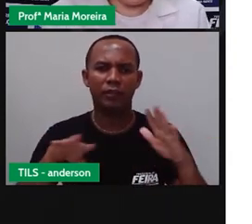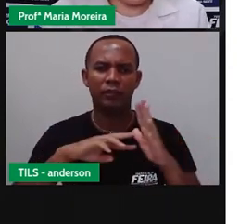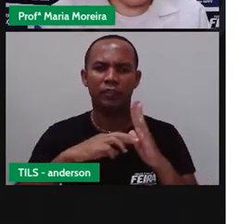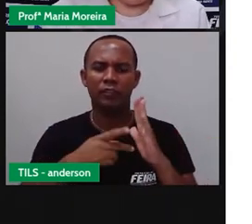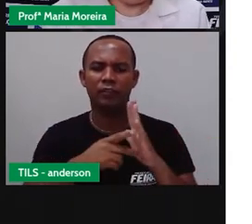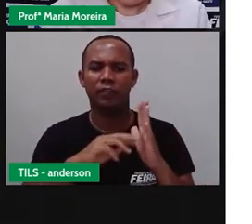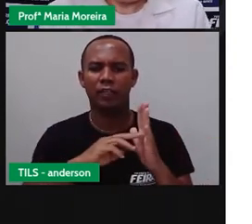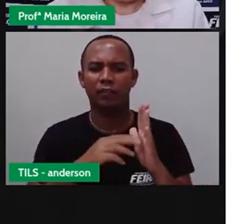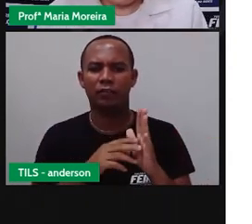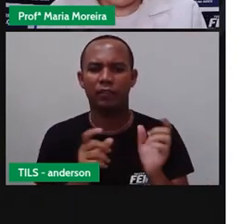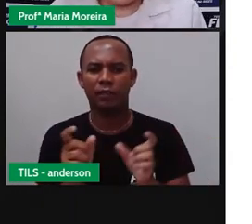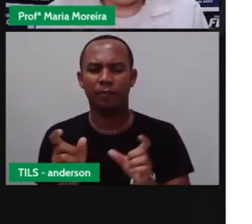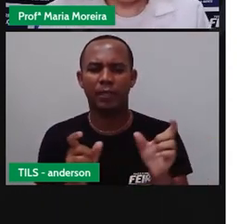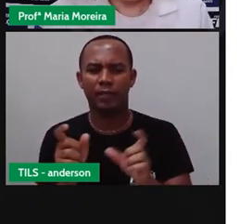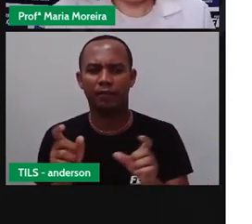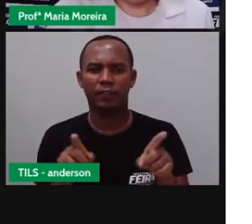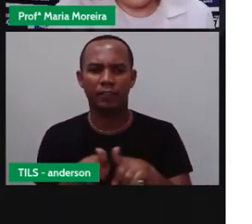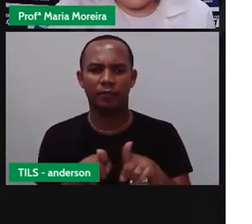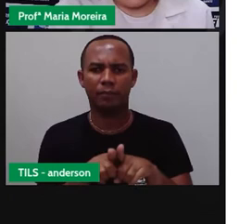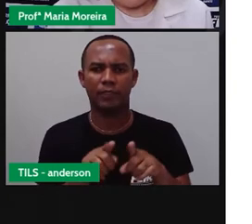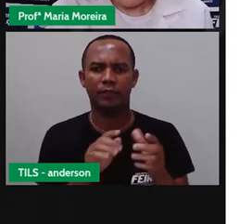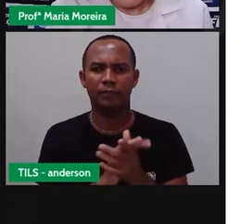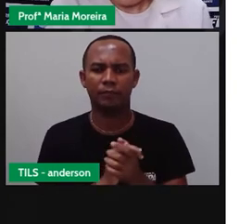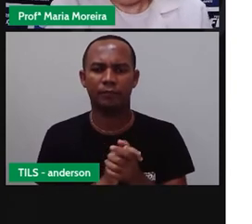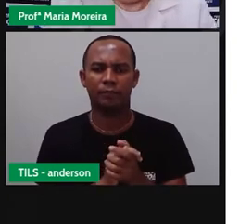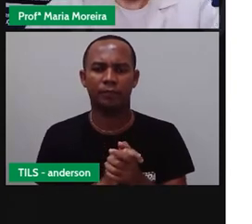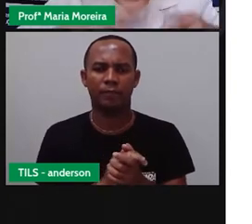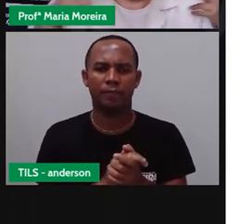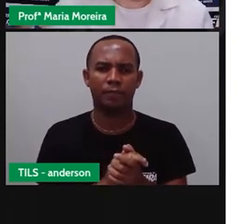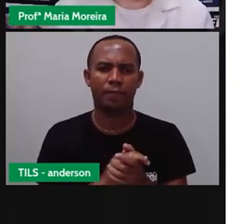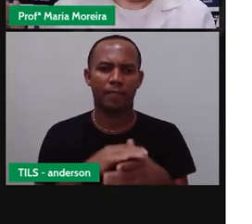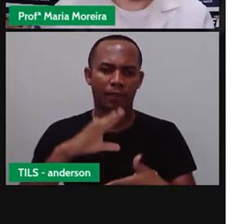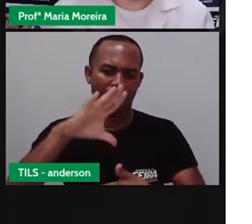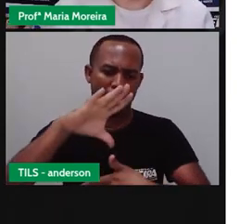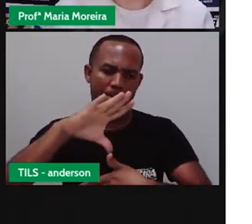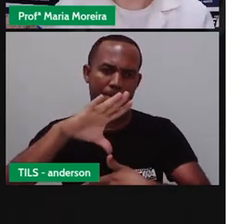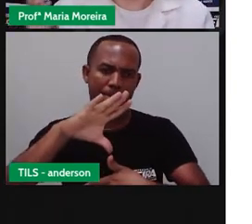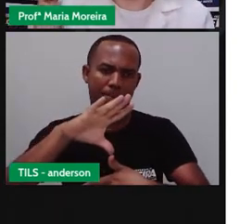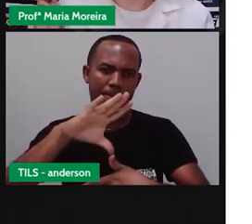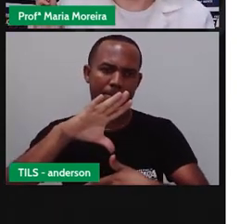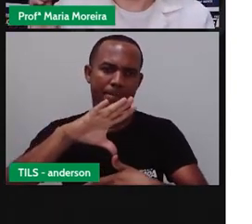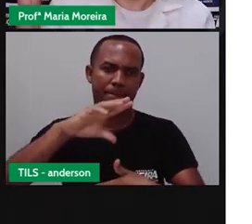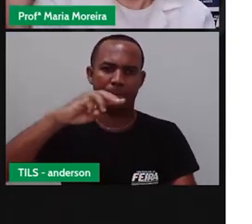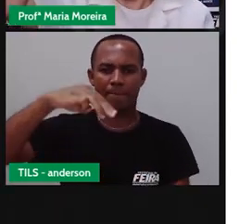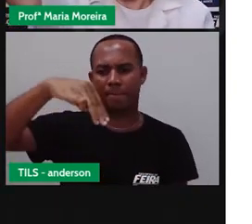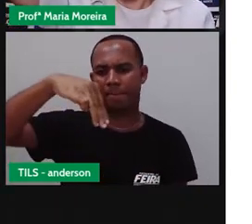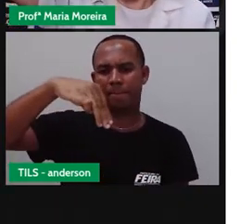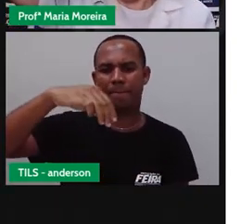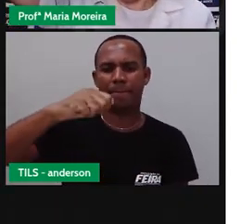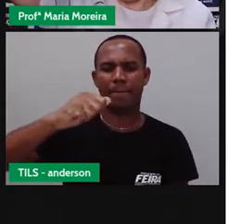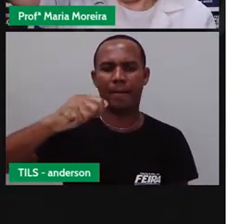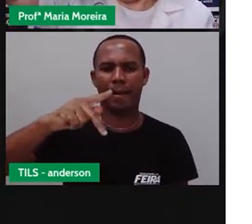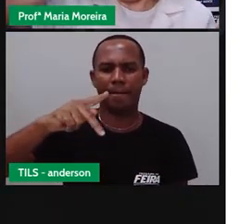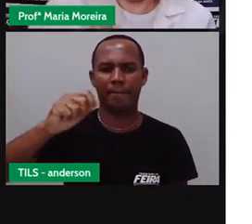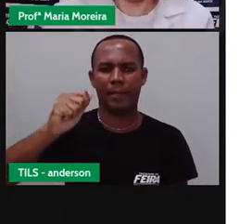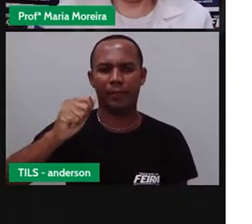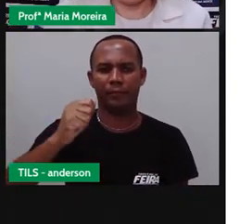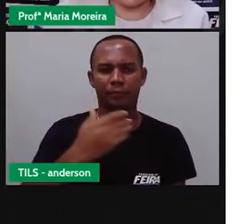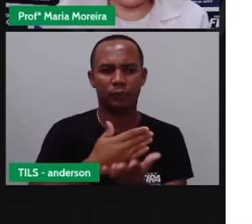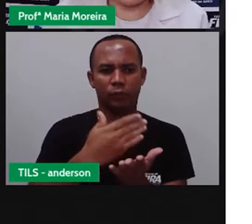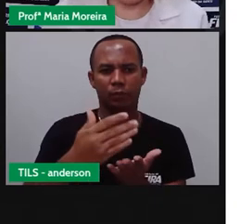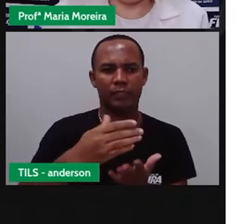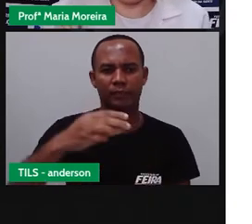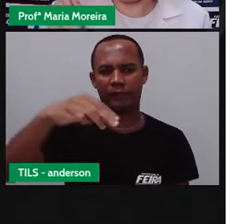palavras com um por exemplo mata e data bom um mapa começa com a letra m